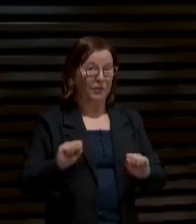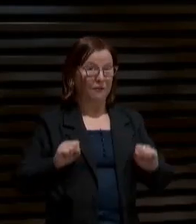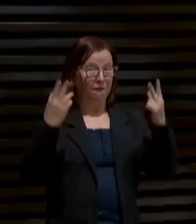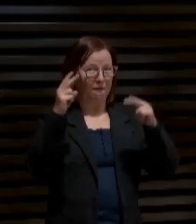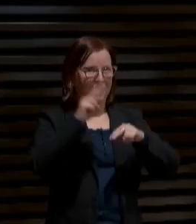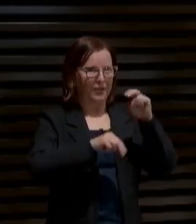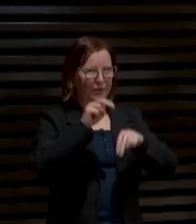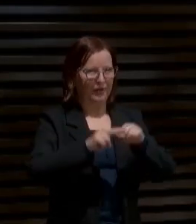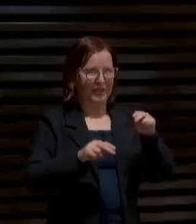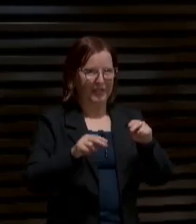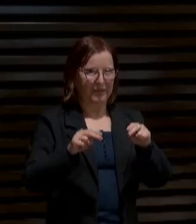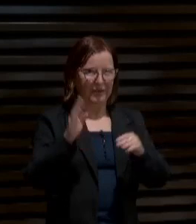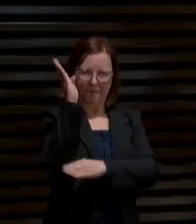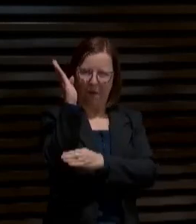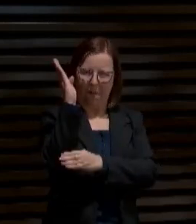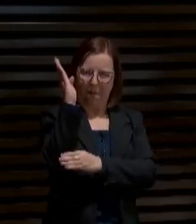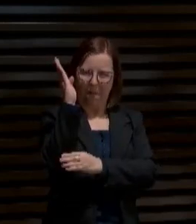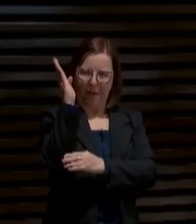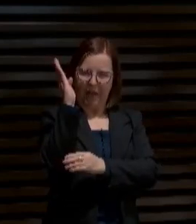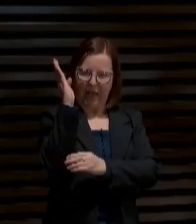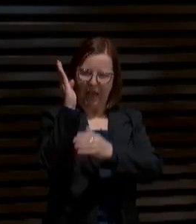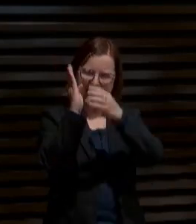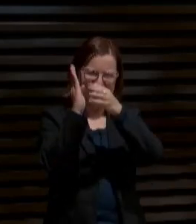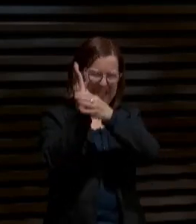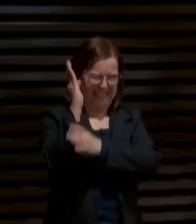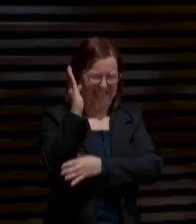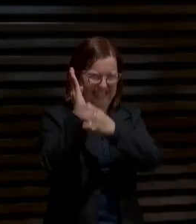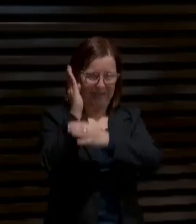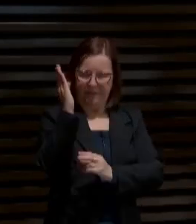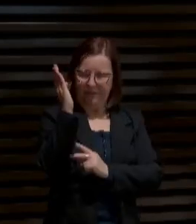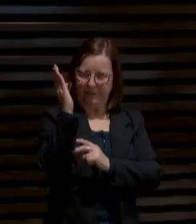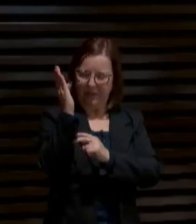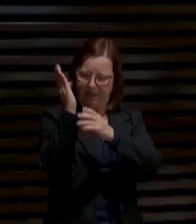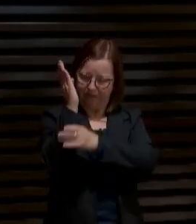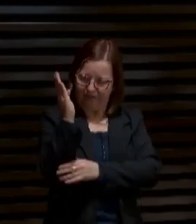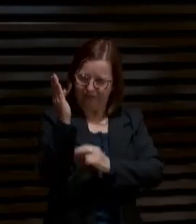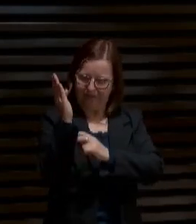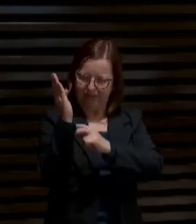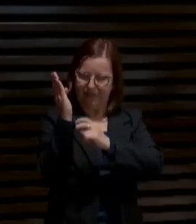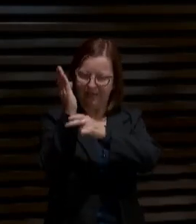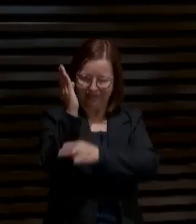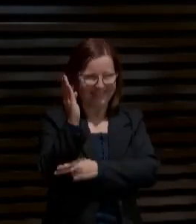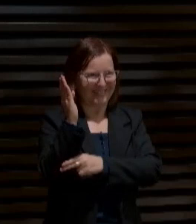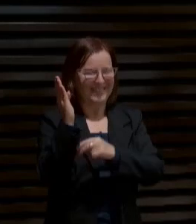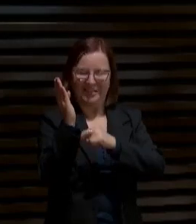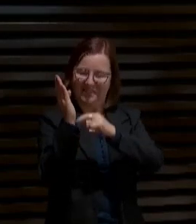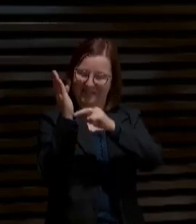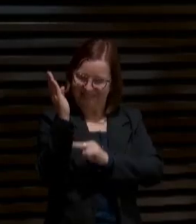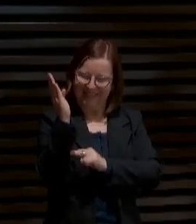chegar na metade grudava ali e ele ia escorregando e não tem o